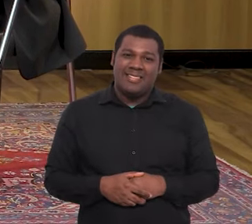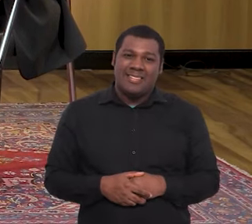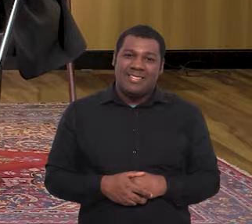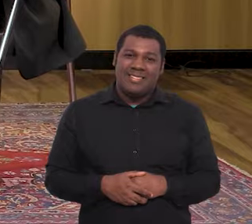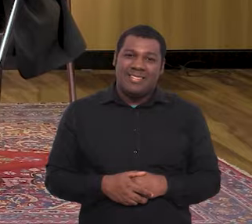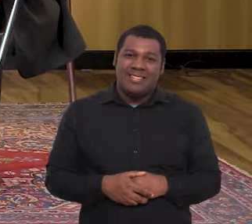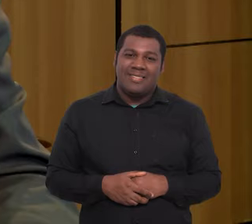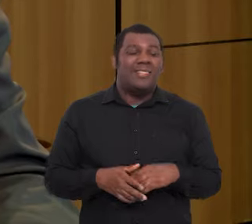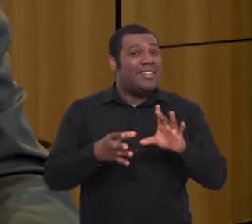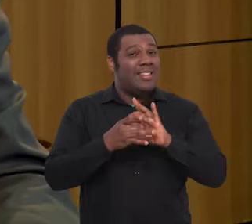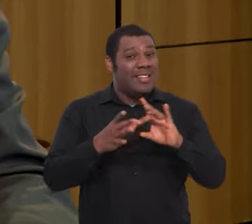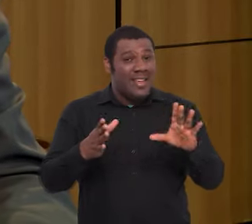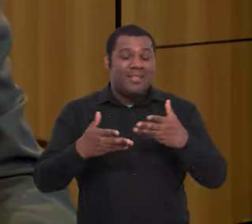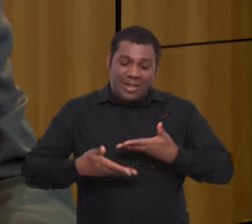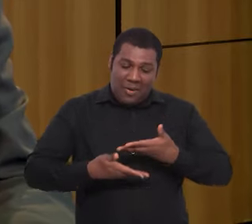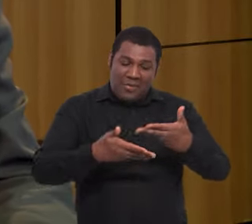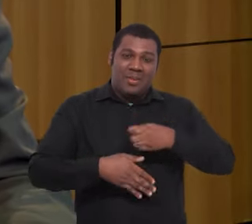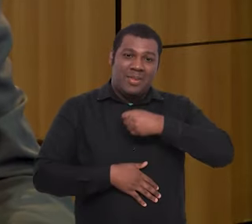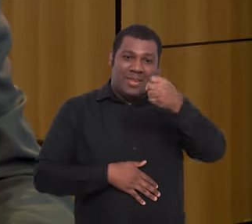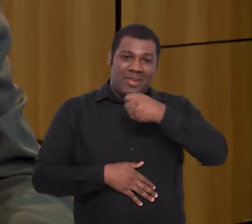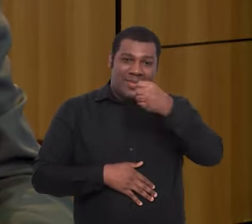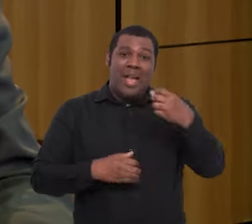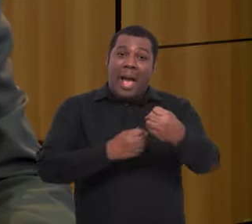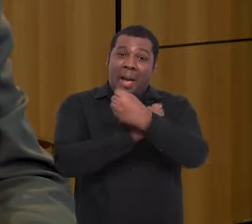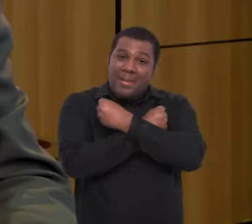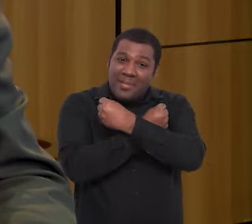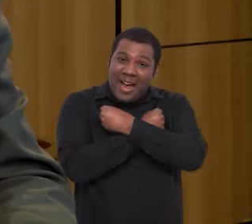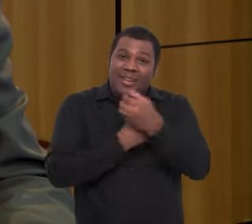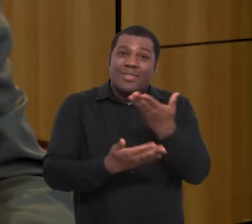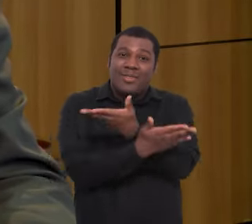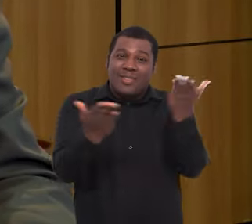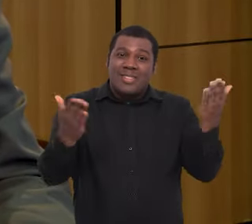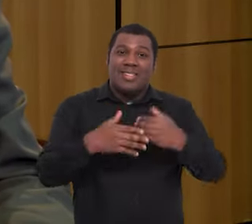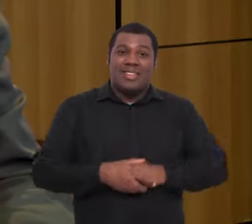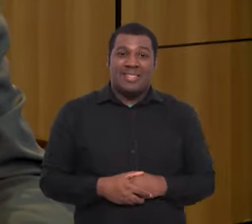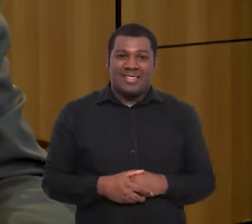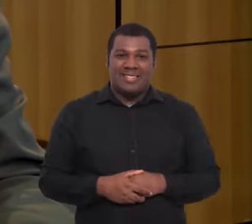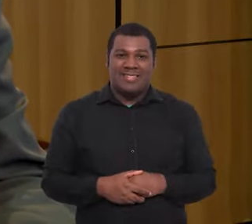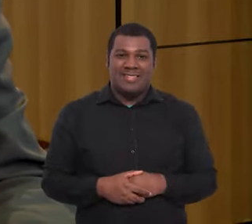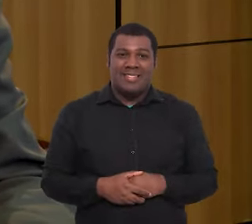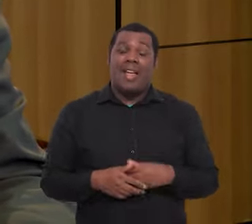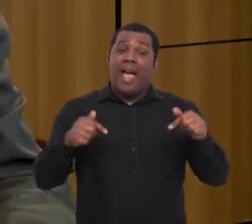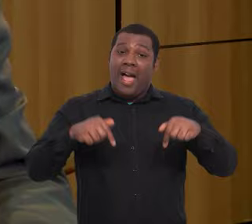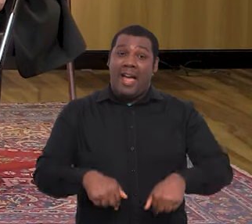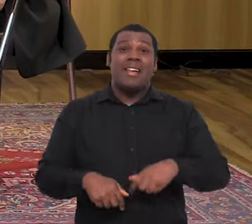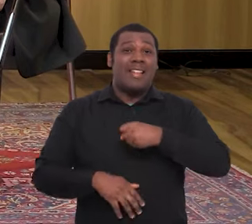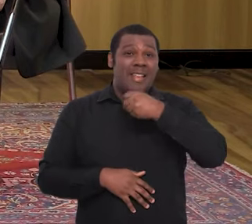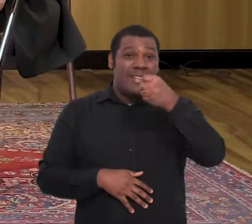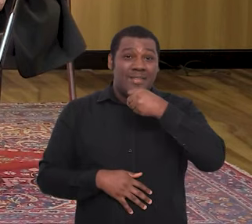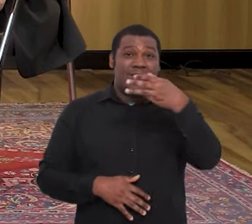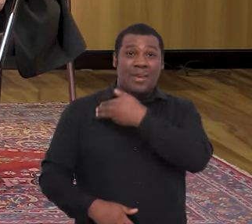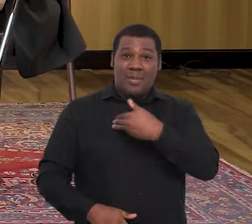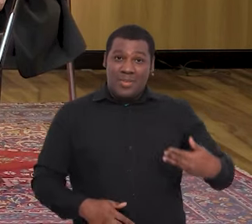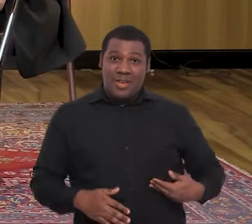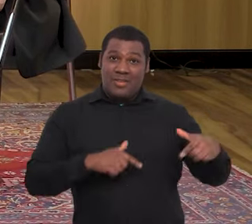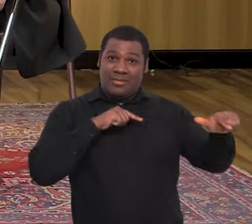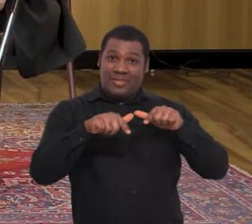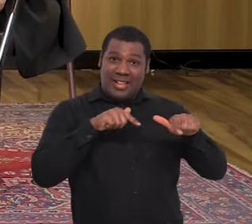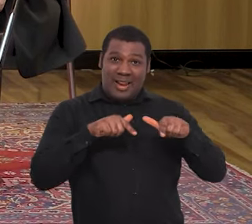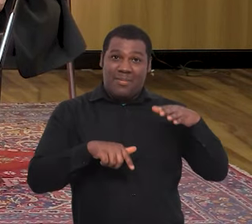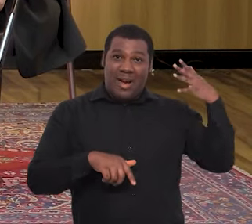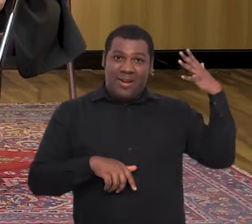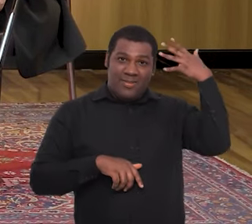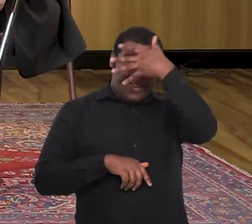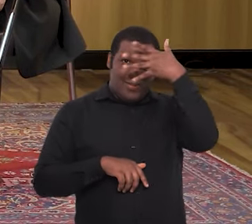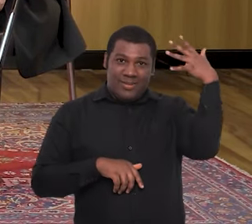esses esclarecimentos sempre à disposição Eu que agradeço um abraço a os nossos telespectadores especialmente a equipe Essa foi a nossa conversa com o